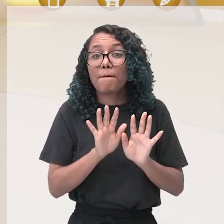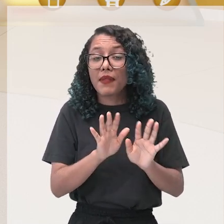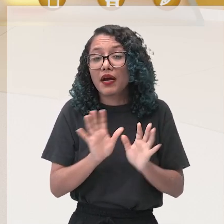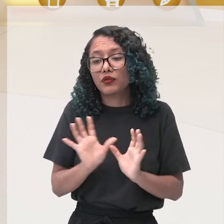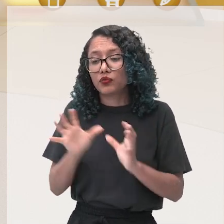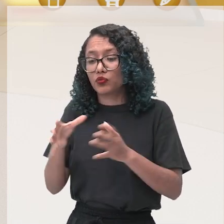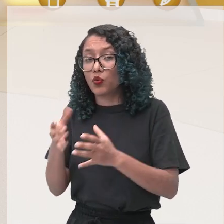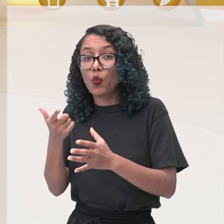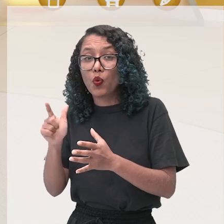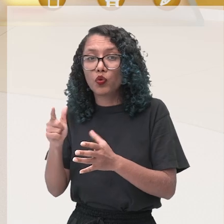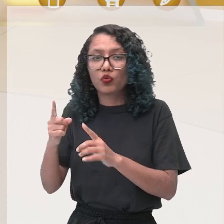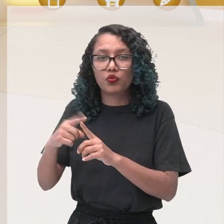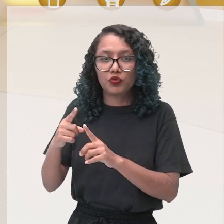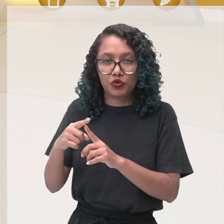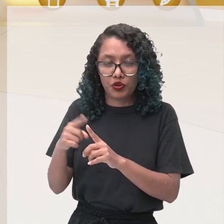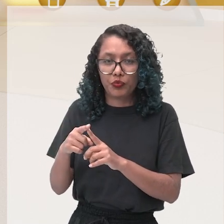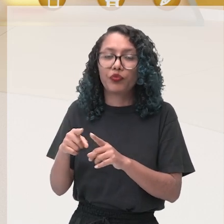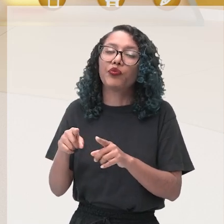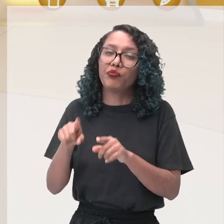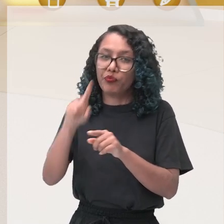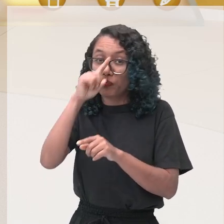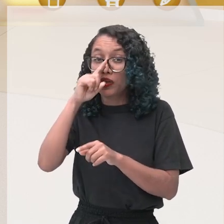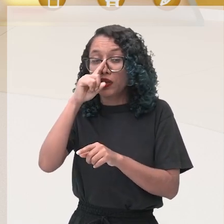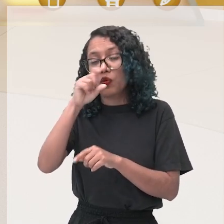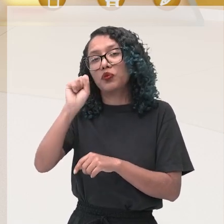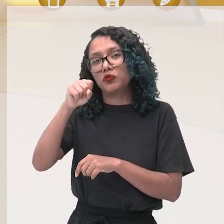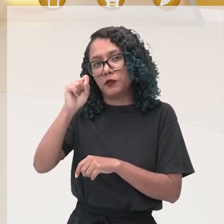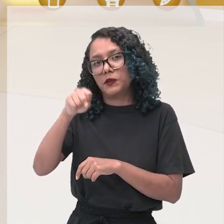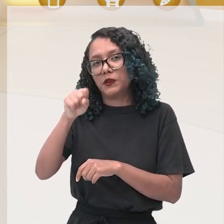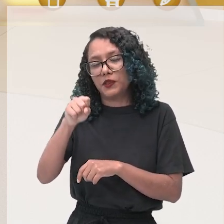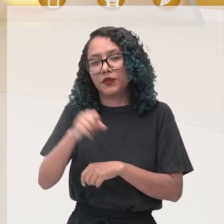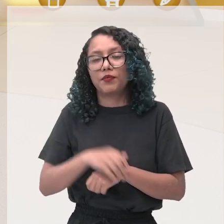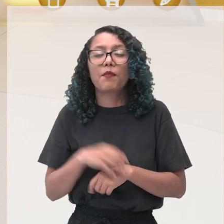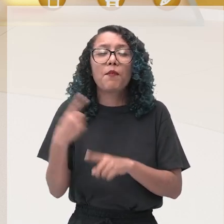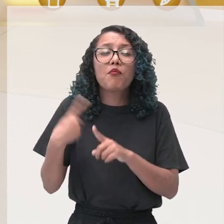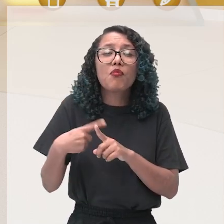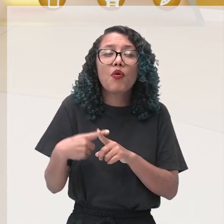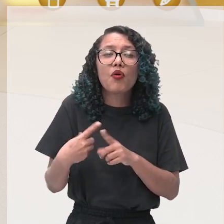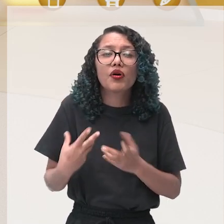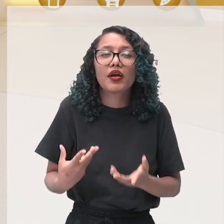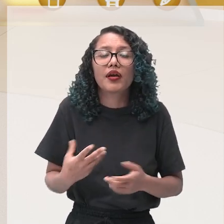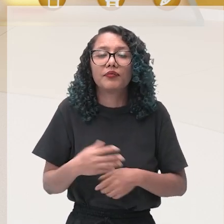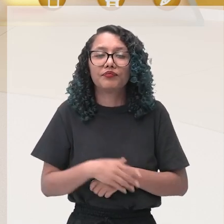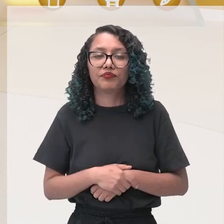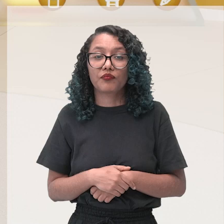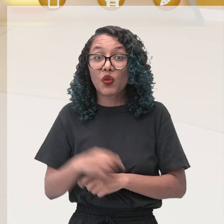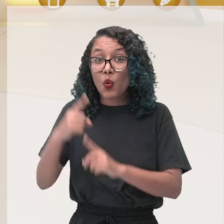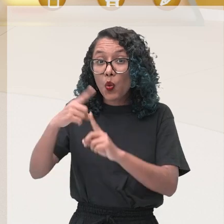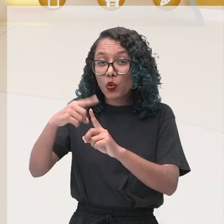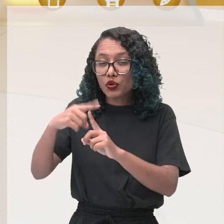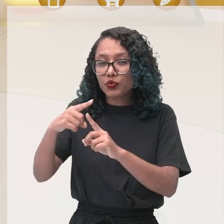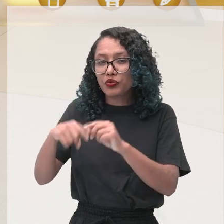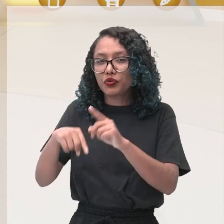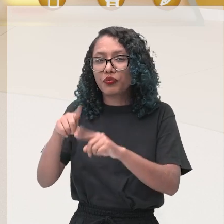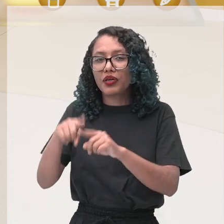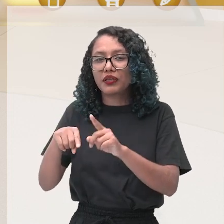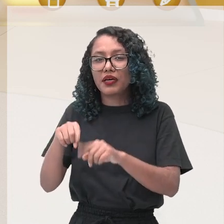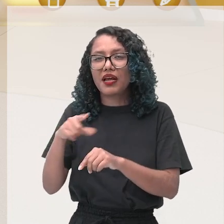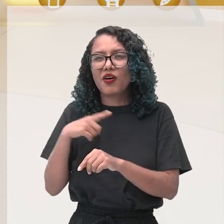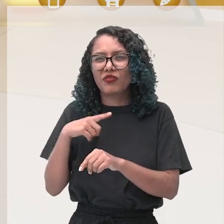considerados perigosos, pois apresentam, né, diante da sua composição, principalmente a questão